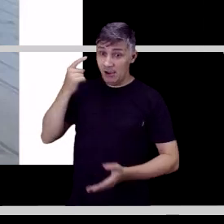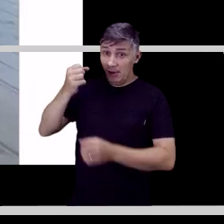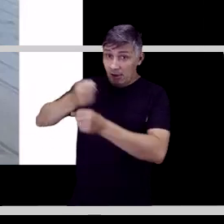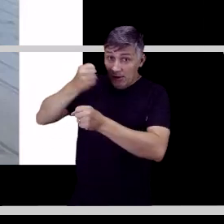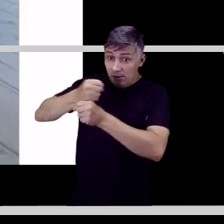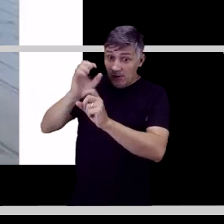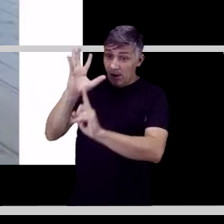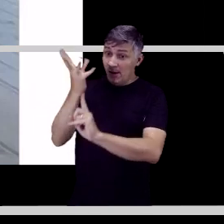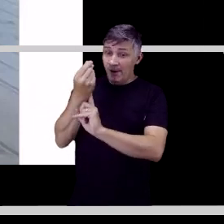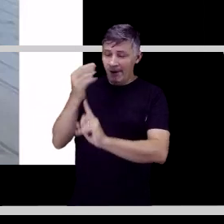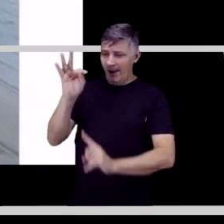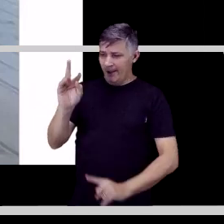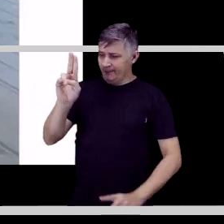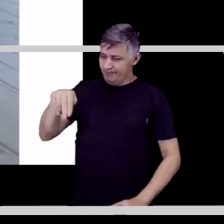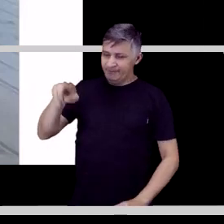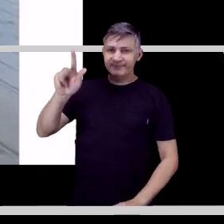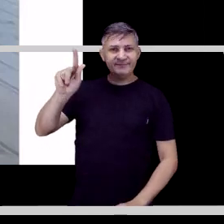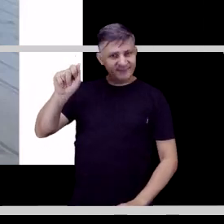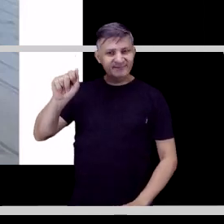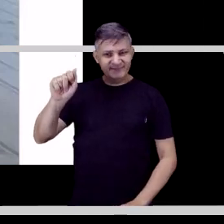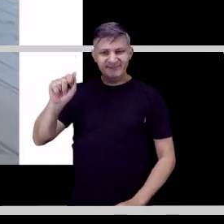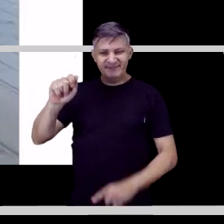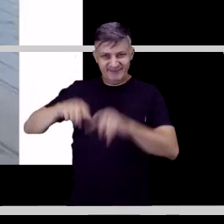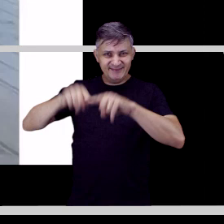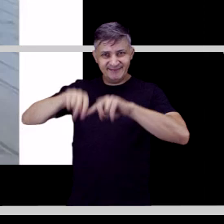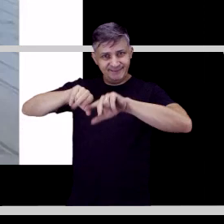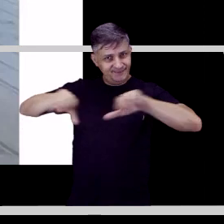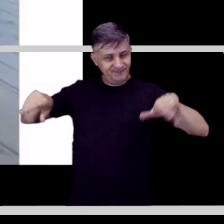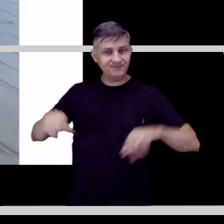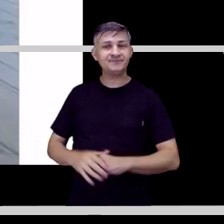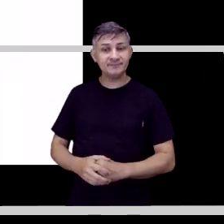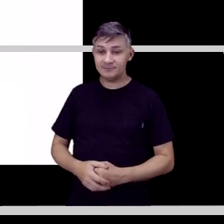obra do Tunga, que também faz parte do acervo da Pinacoteca.